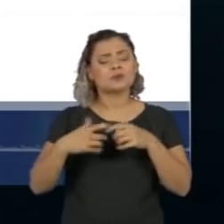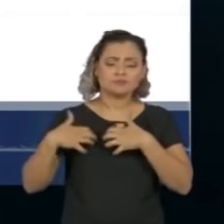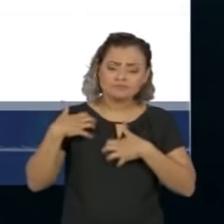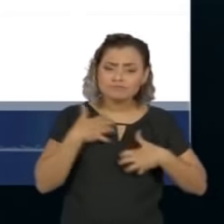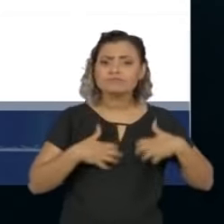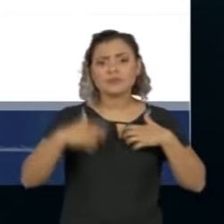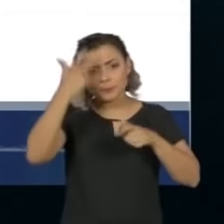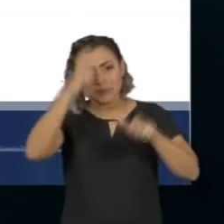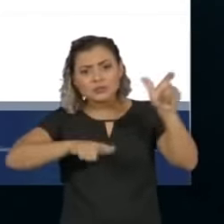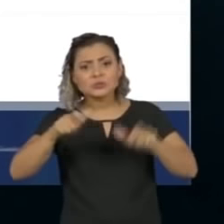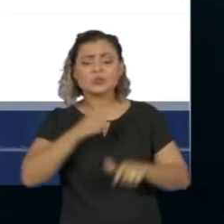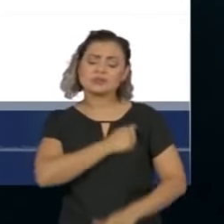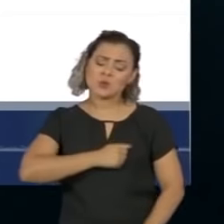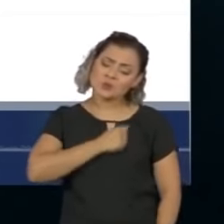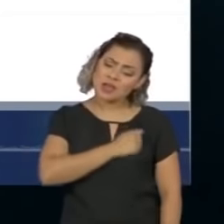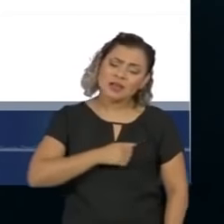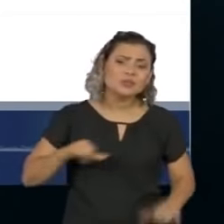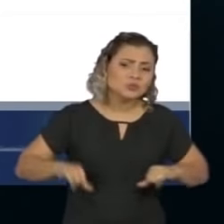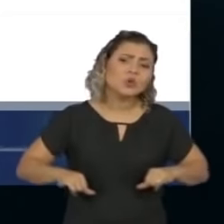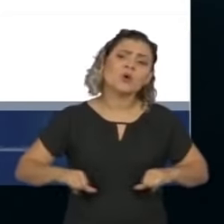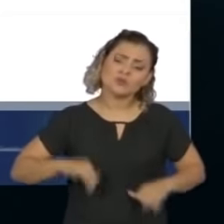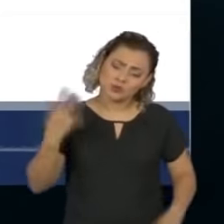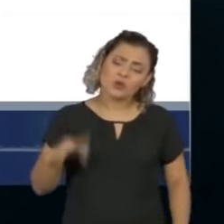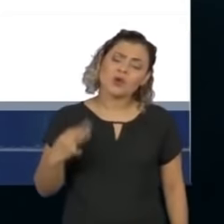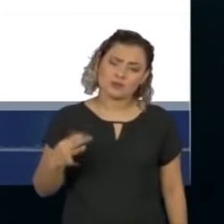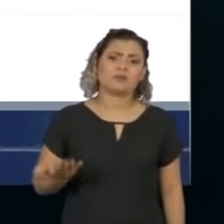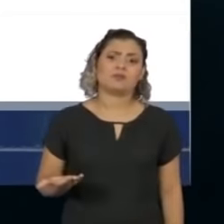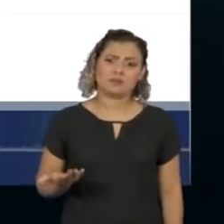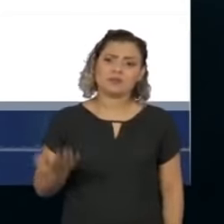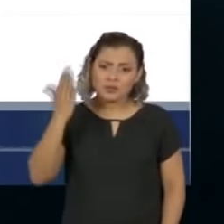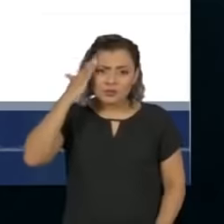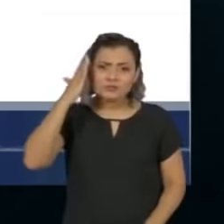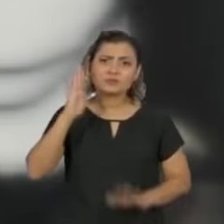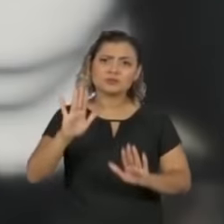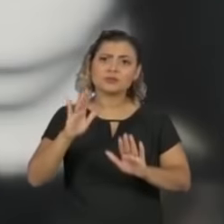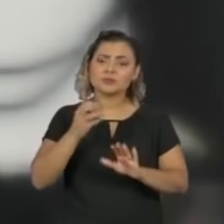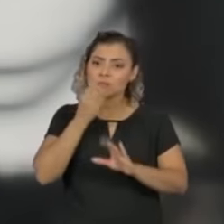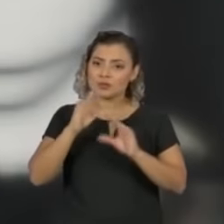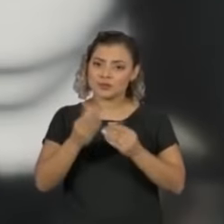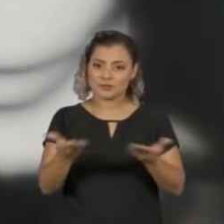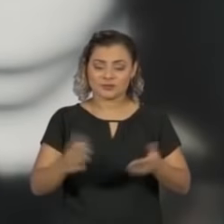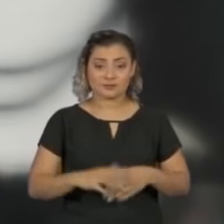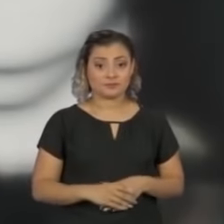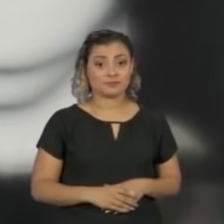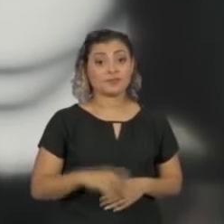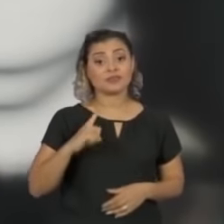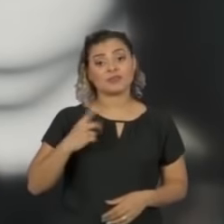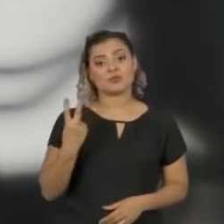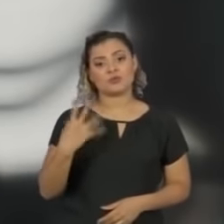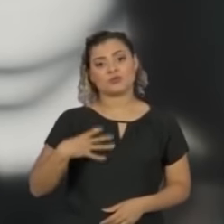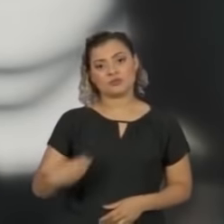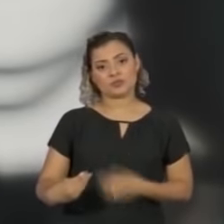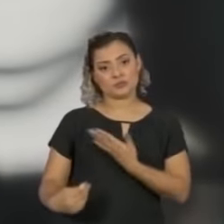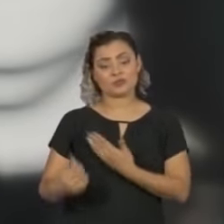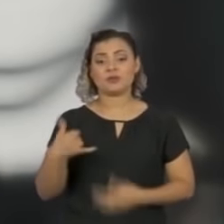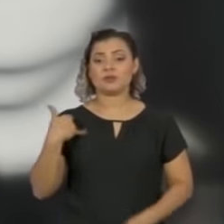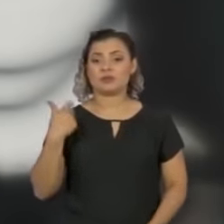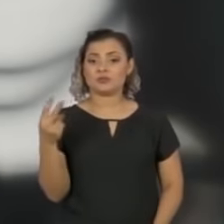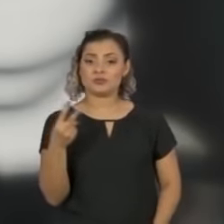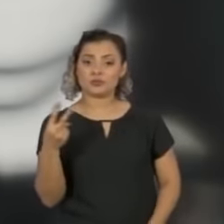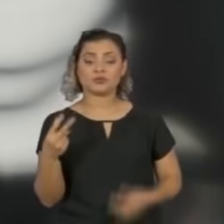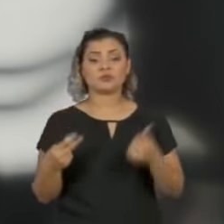e sentir falta delas, né? Saudade é uma coisa que dói. Beijo pra você, boa noite. Lecilda deixou 2 filhos, de 22